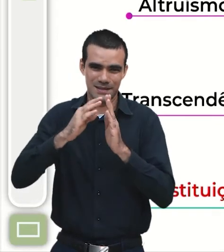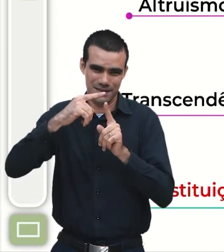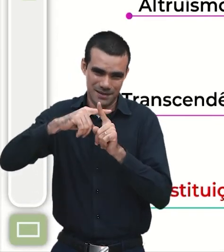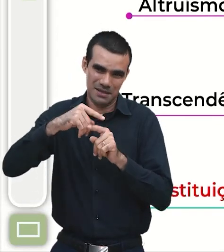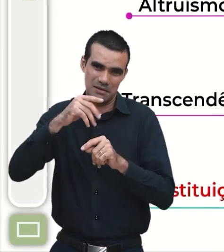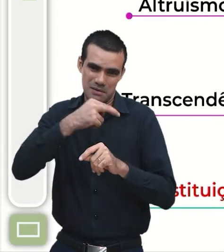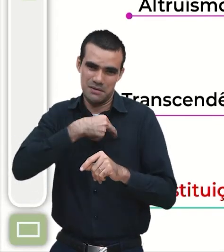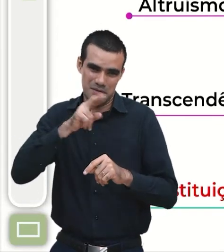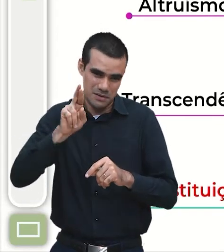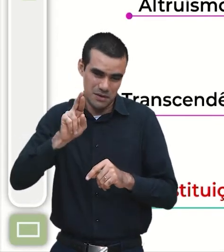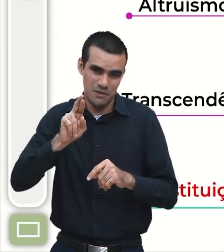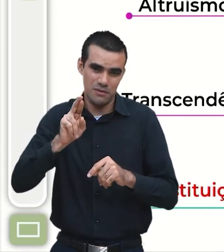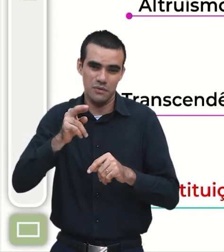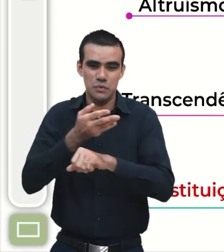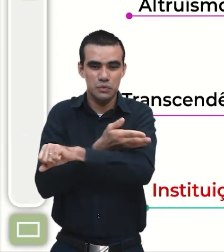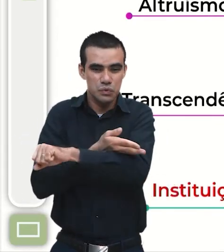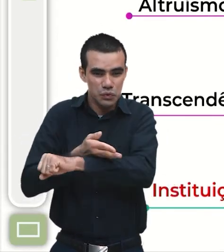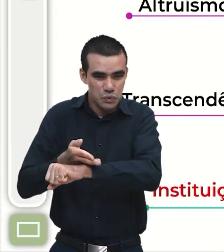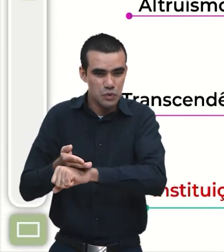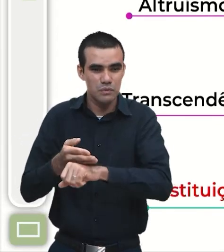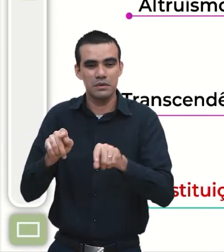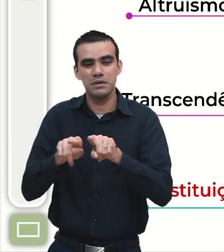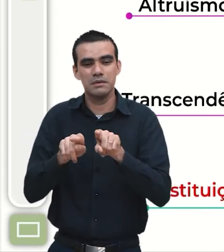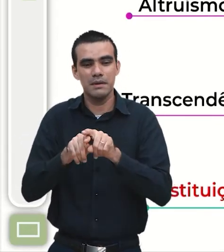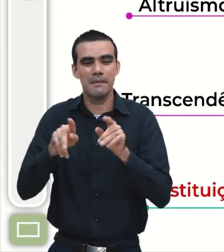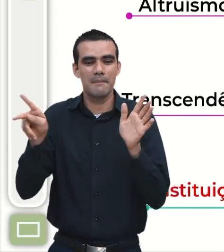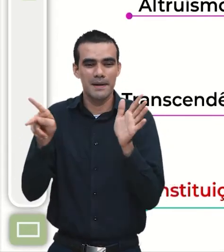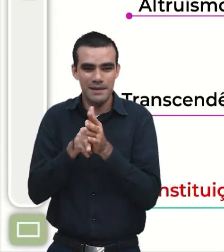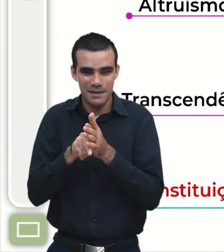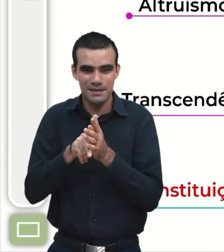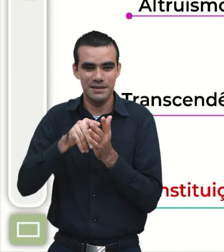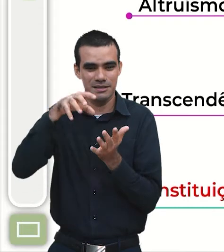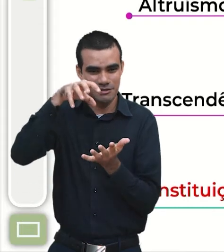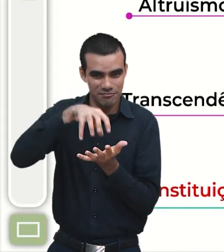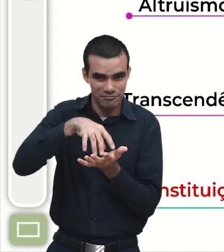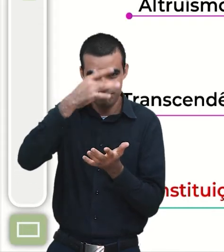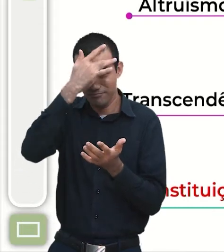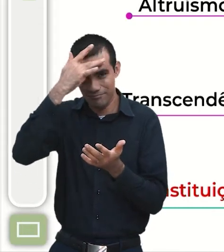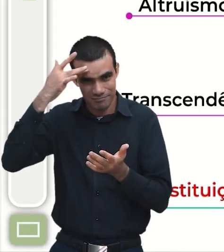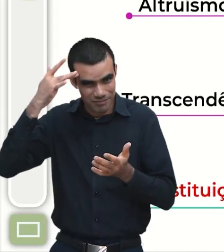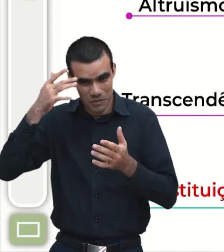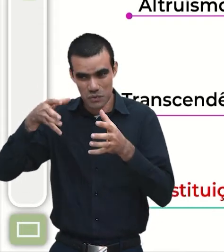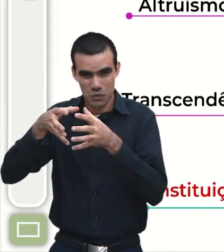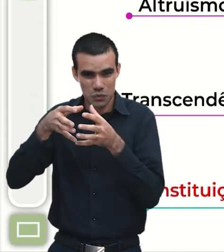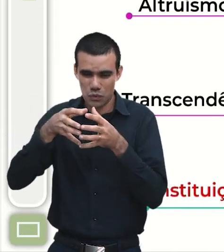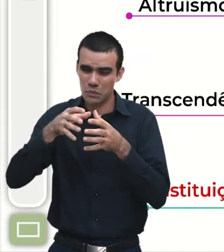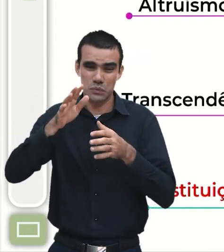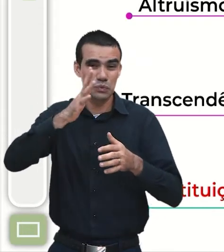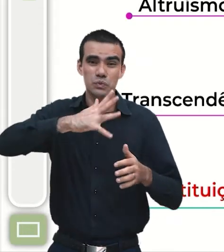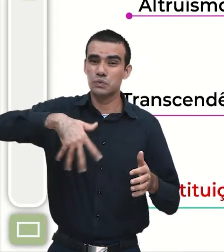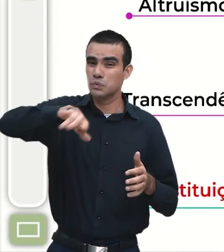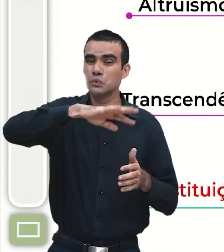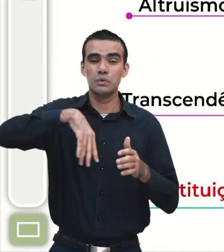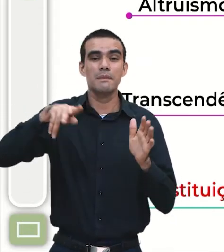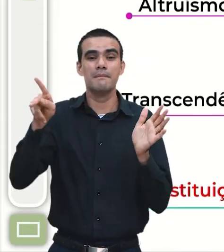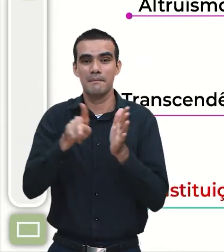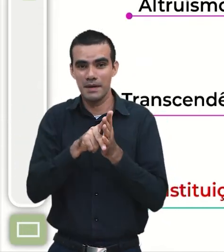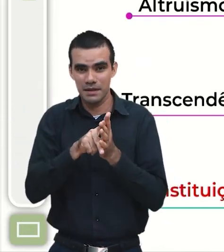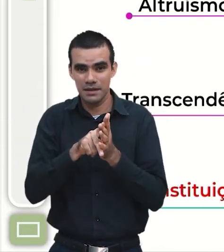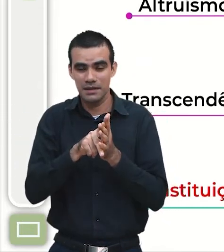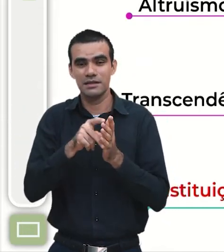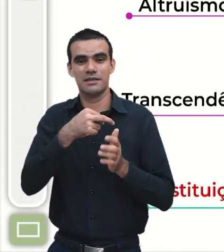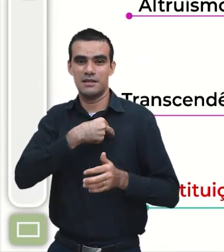denominação religiosa, diz respeito ao pertencimento a instituições religiosas. Tudo isso tem a ver